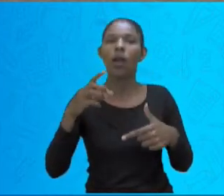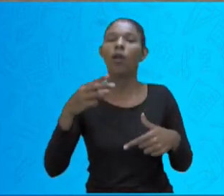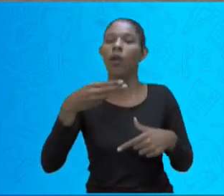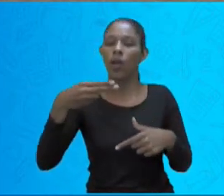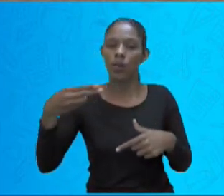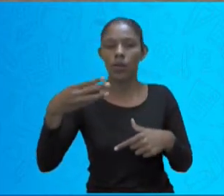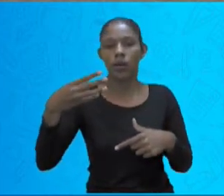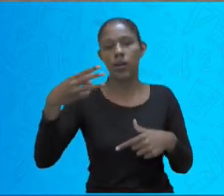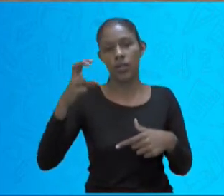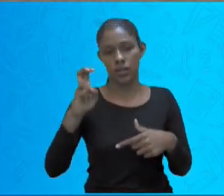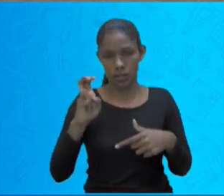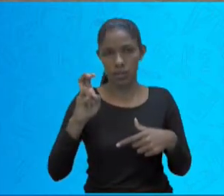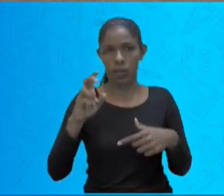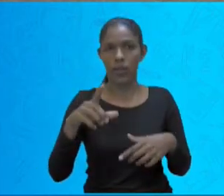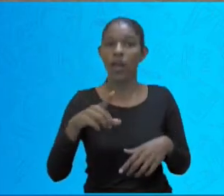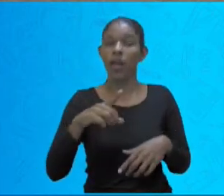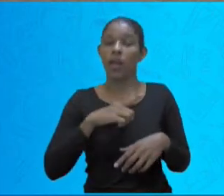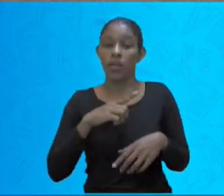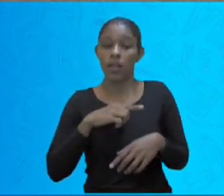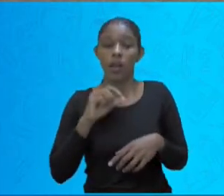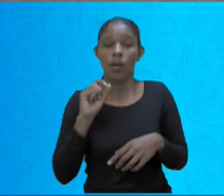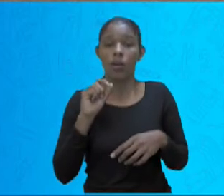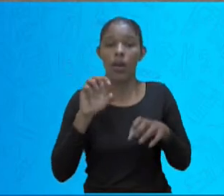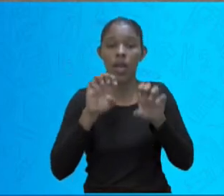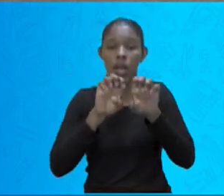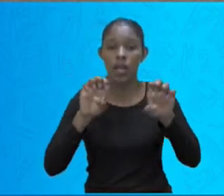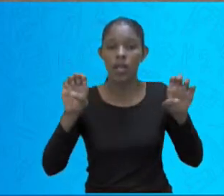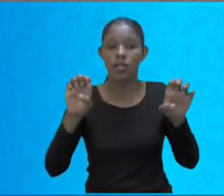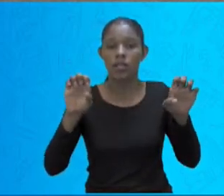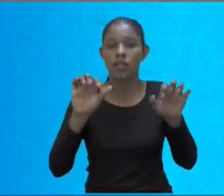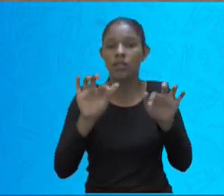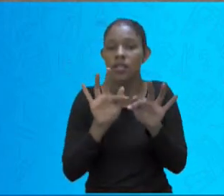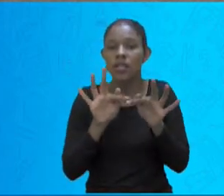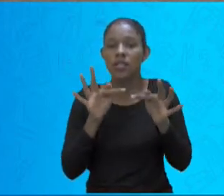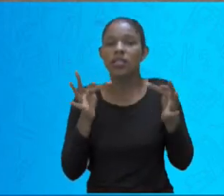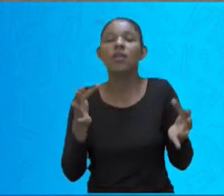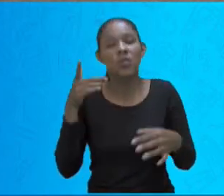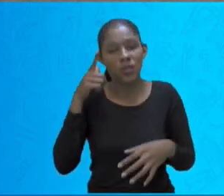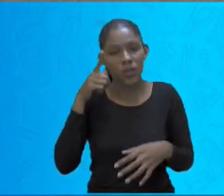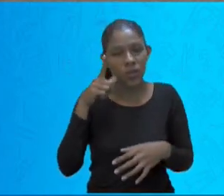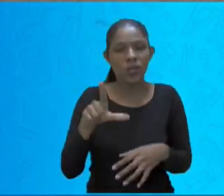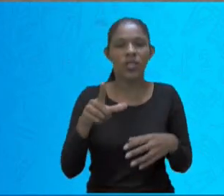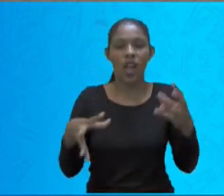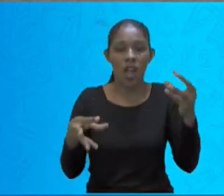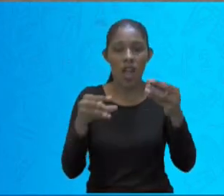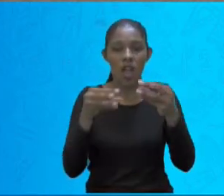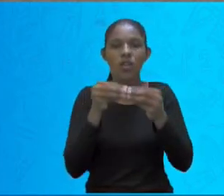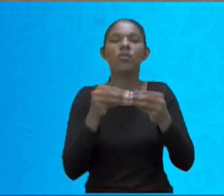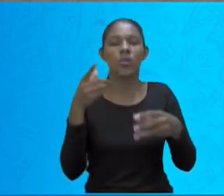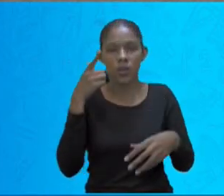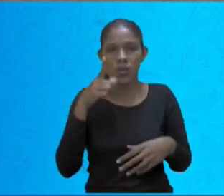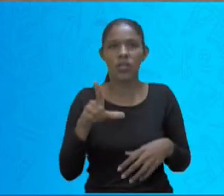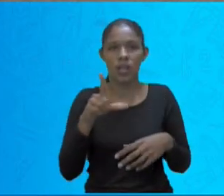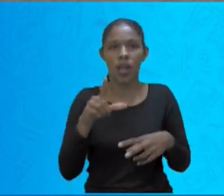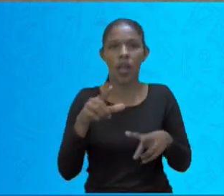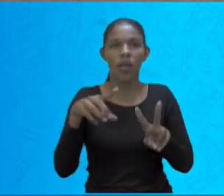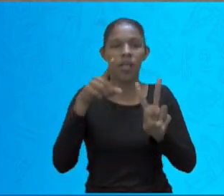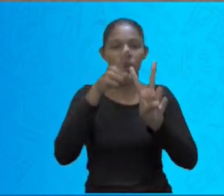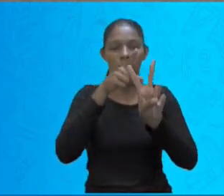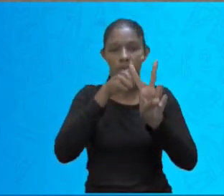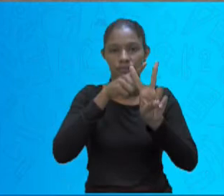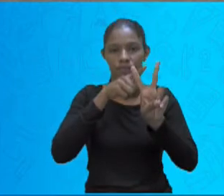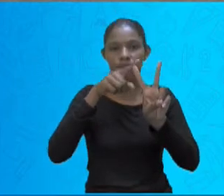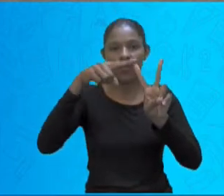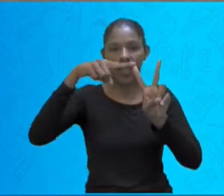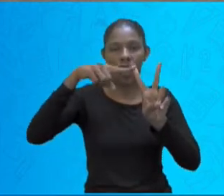simplificar a minha expressão. Eu fiquei com raiz sexta de 1/5 elevado à quinta potência. Então, quando eu